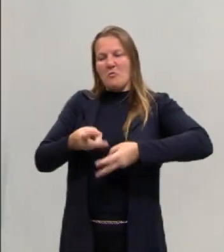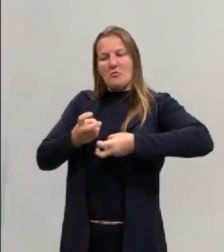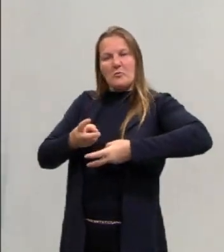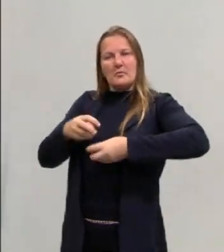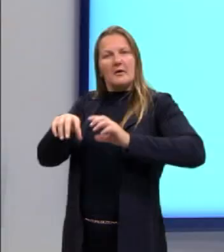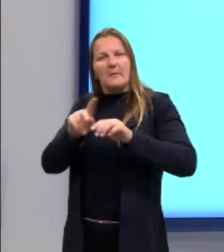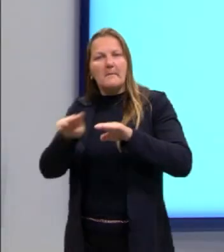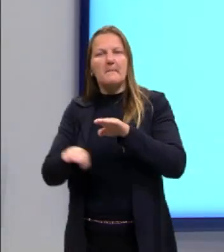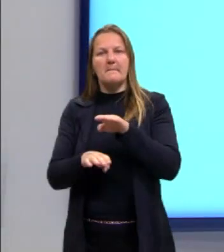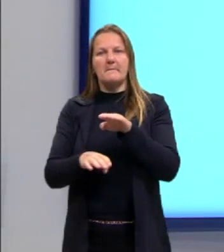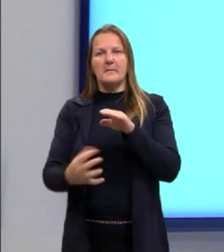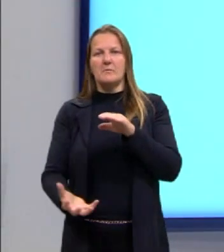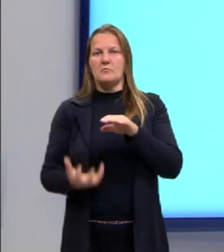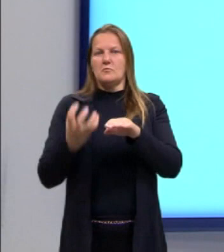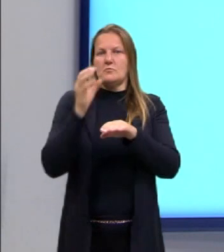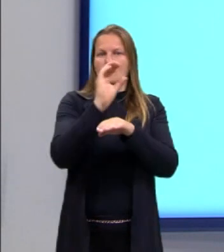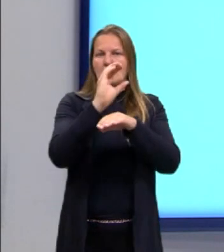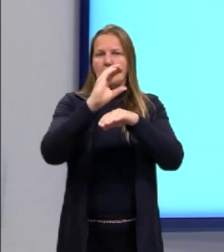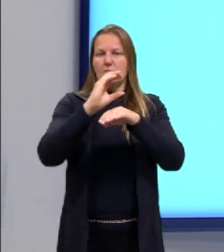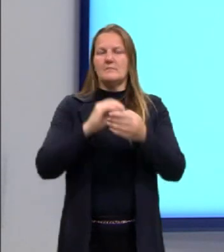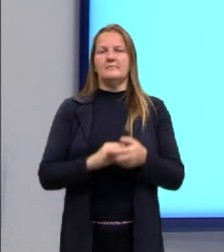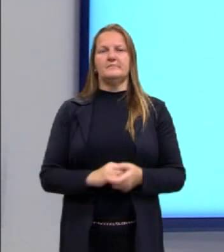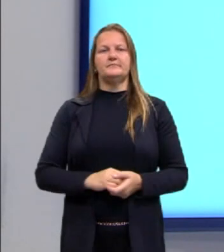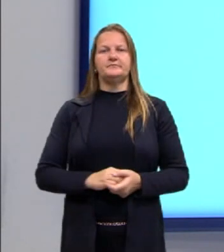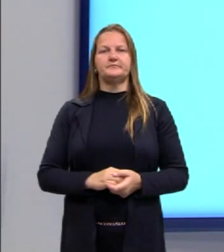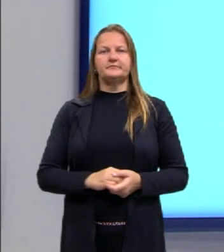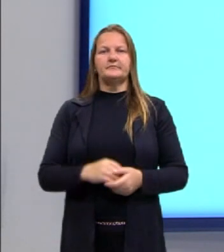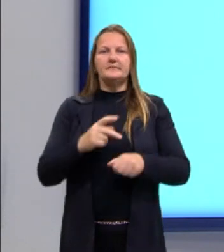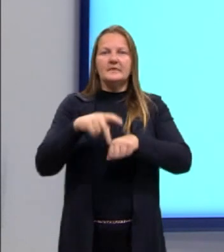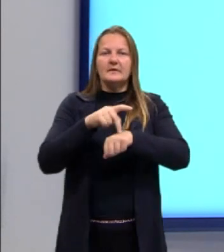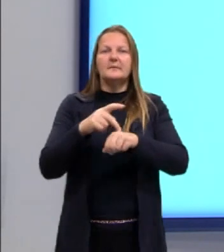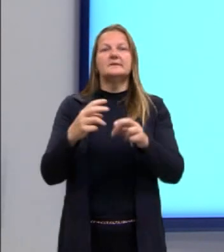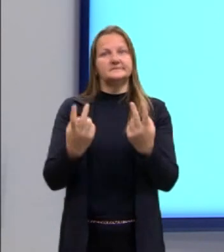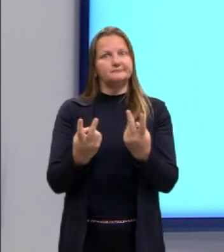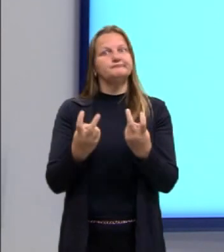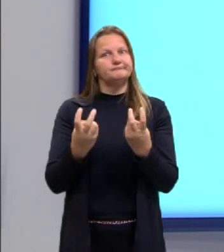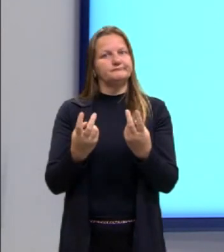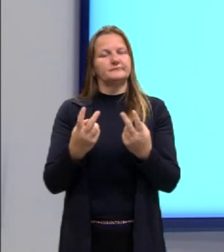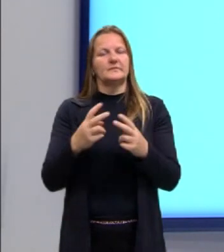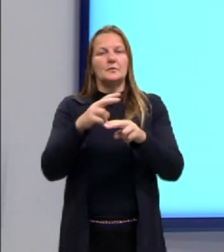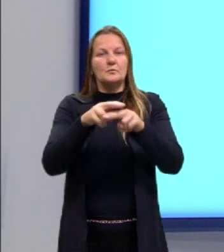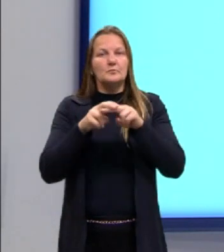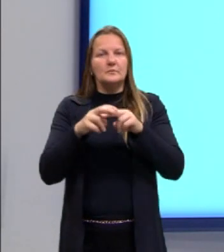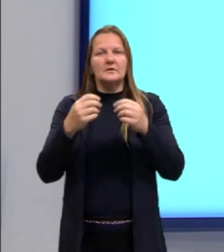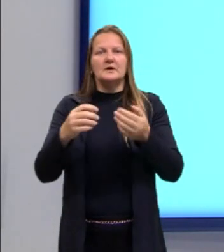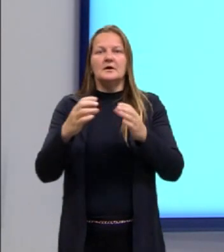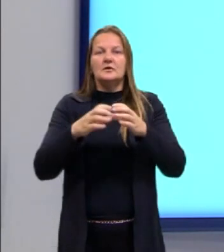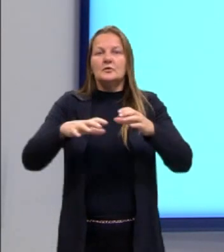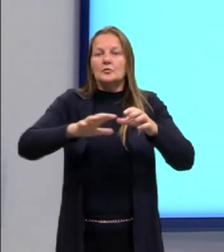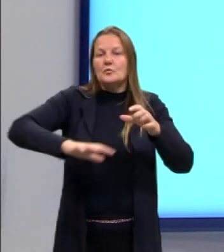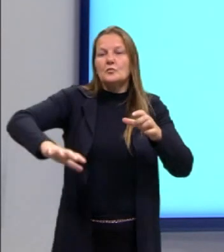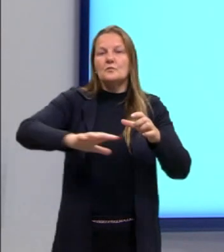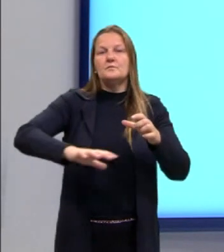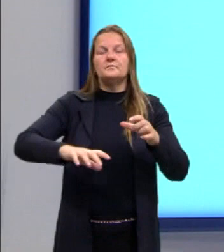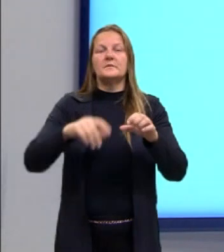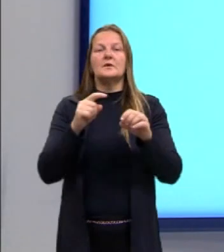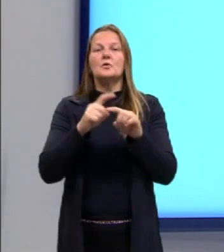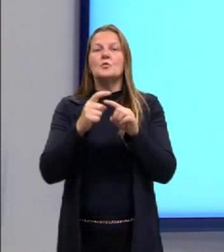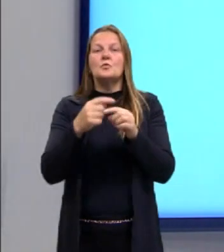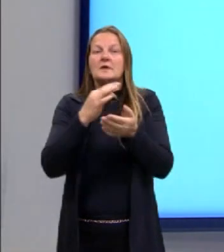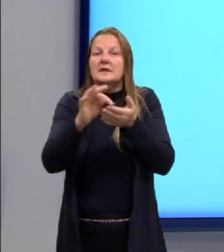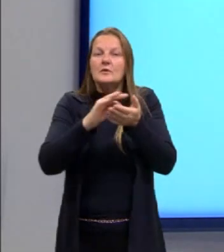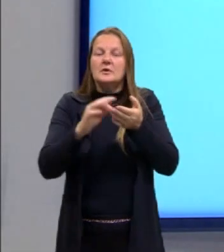explorassem exatamente né as riquezas desses países e daí surge todo um campo que é o da teoria da dependência